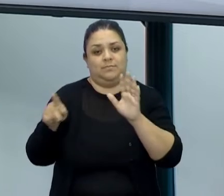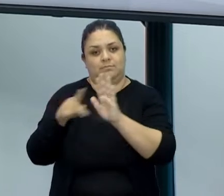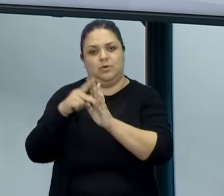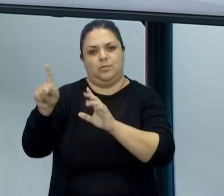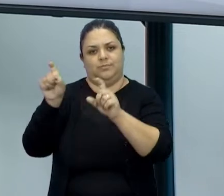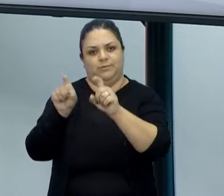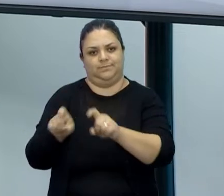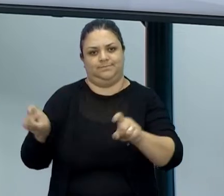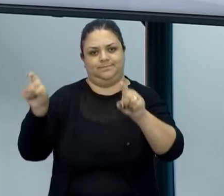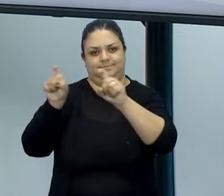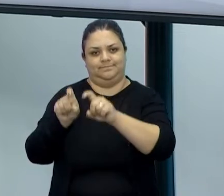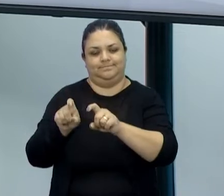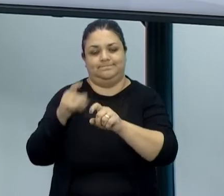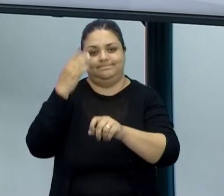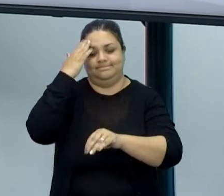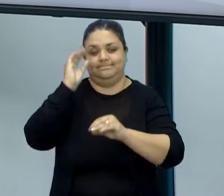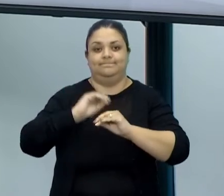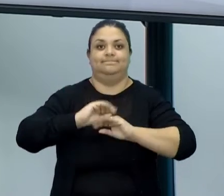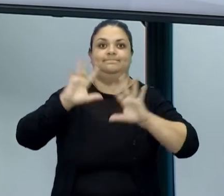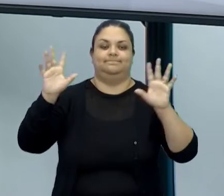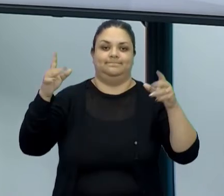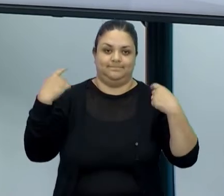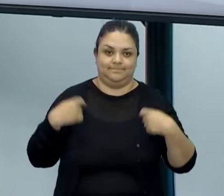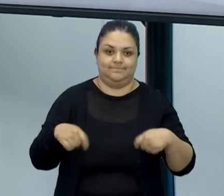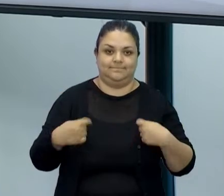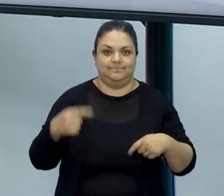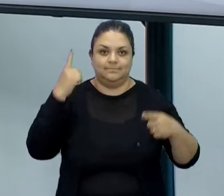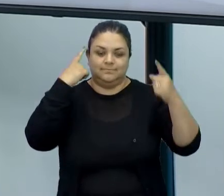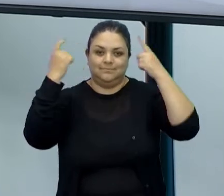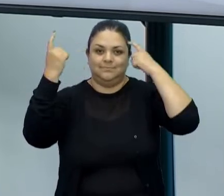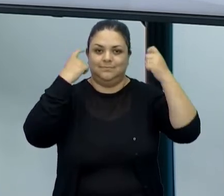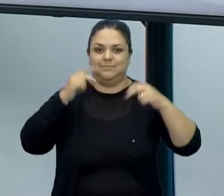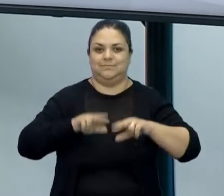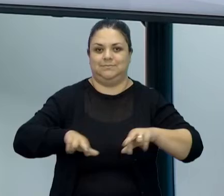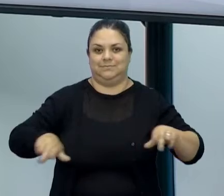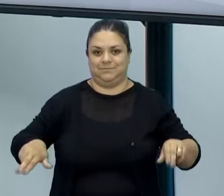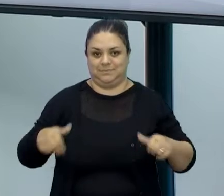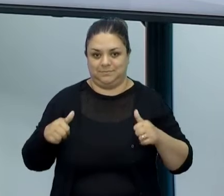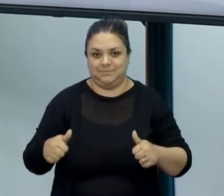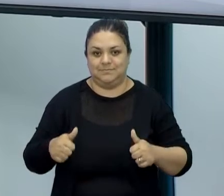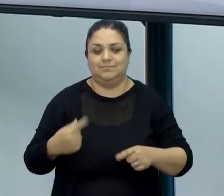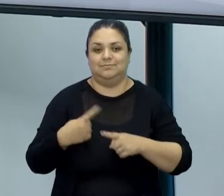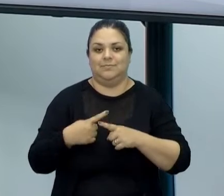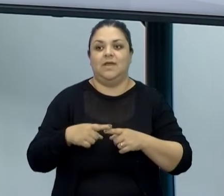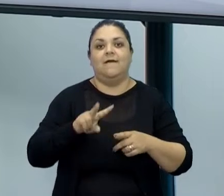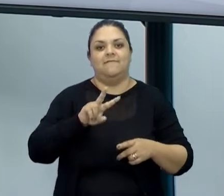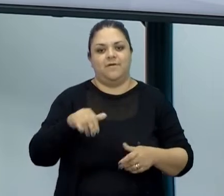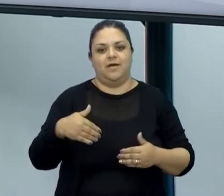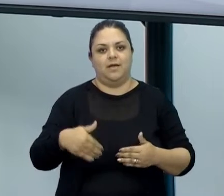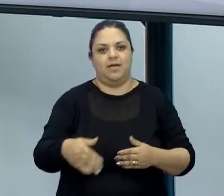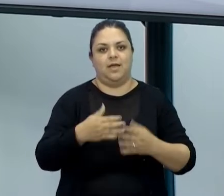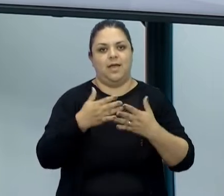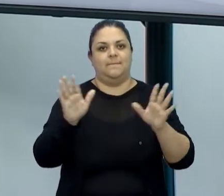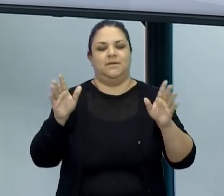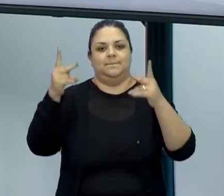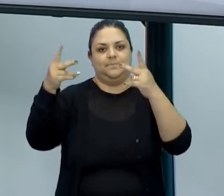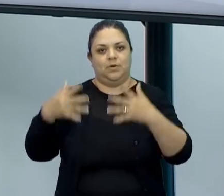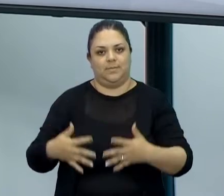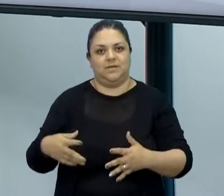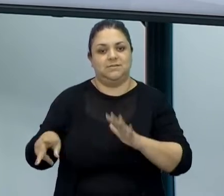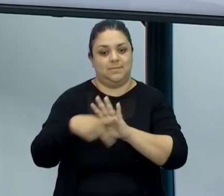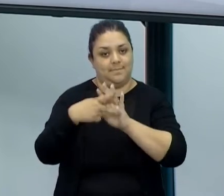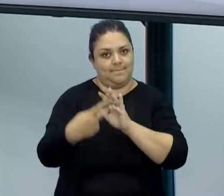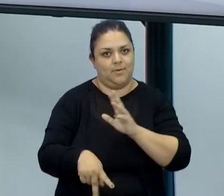que a gente entenda por que eu estou falando, deixando essa ideia mais para frente, porque a gente vai abrir programações aqui durante a aula e a